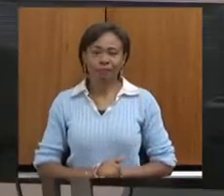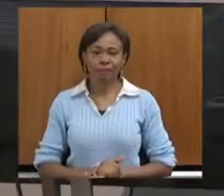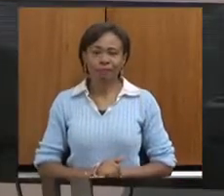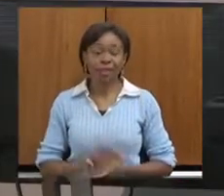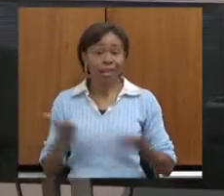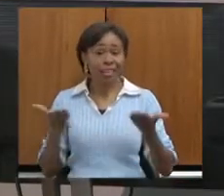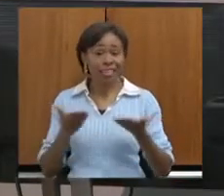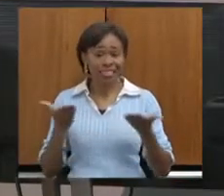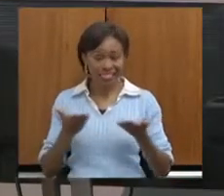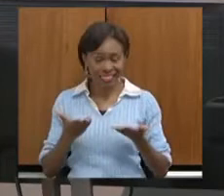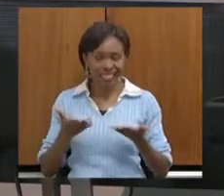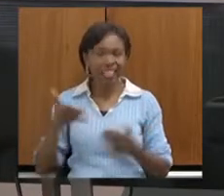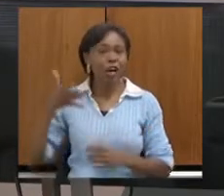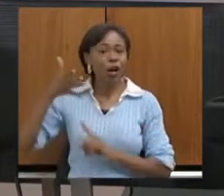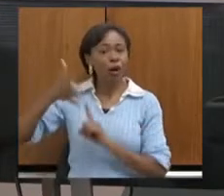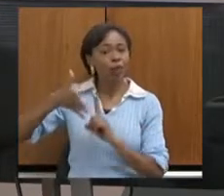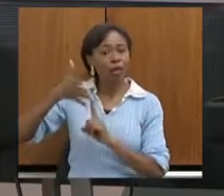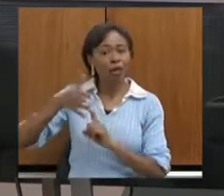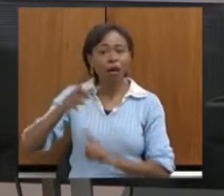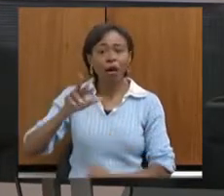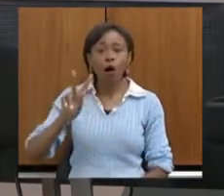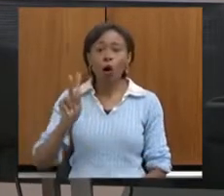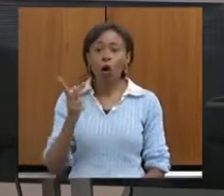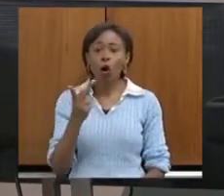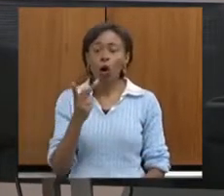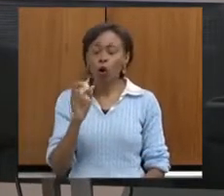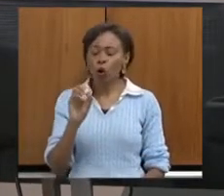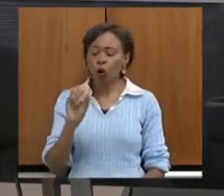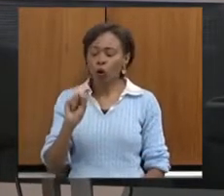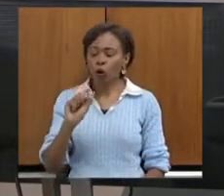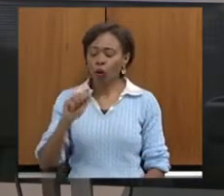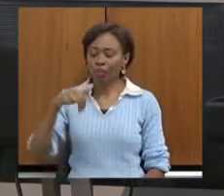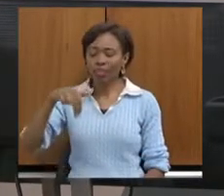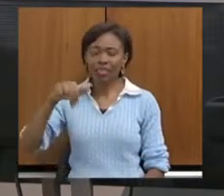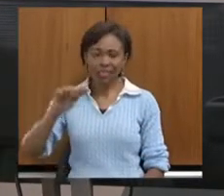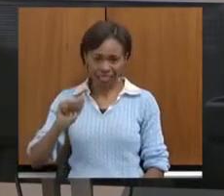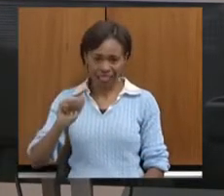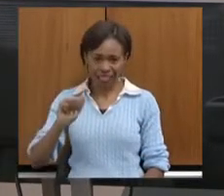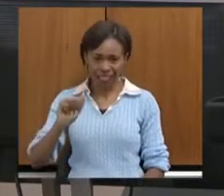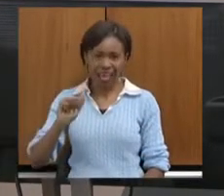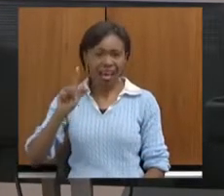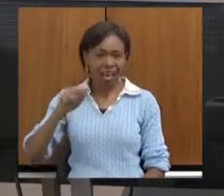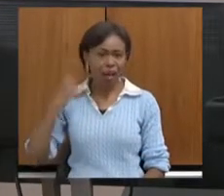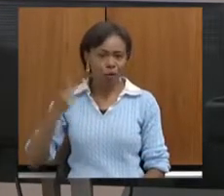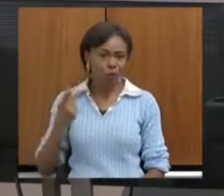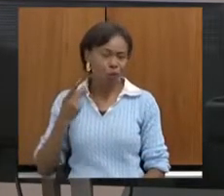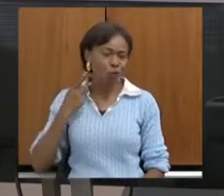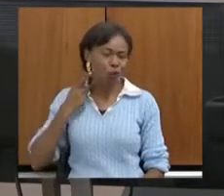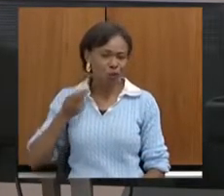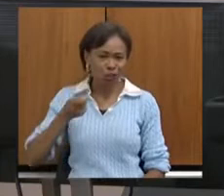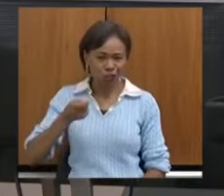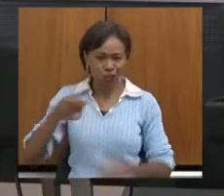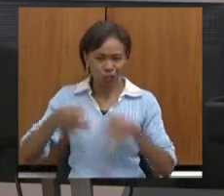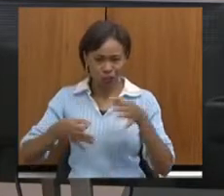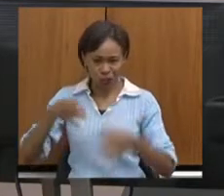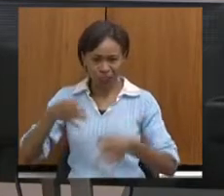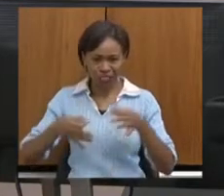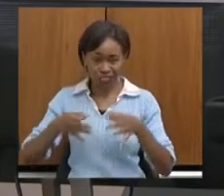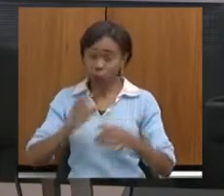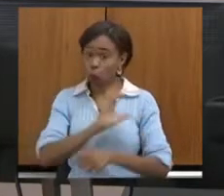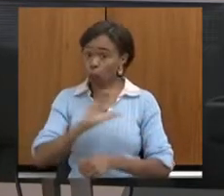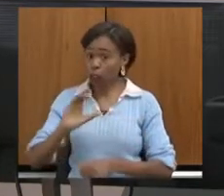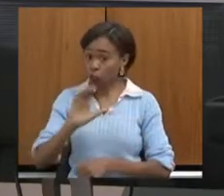ouvir passar a palavra Hosana Regina Andrade de Freitas promotora de Justiça coordenadora Regional das promotorias